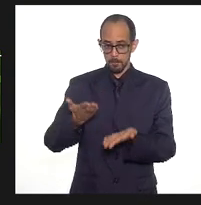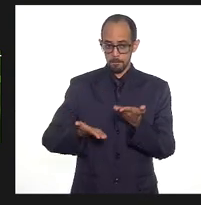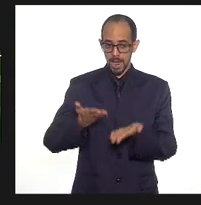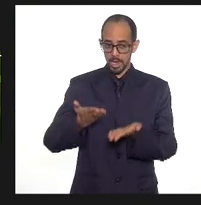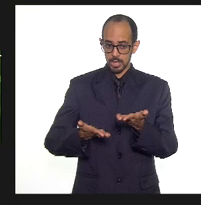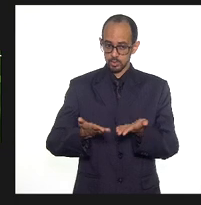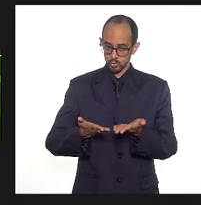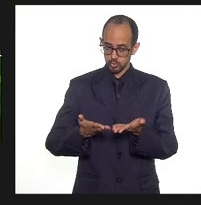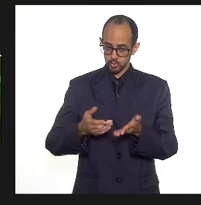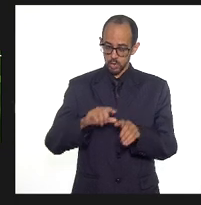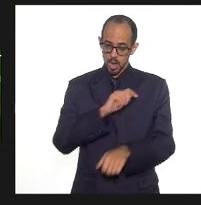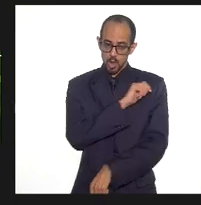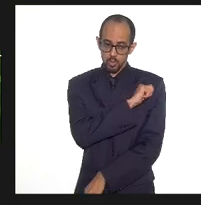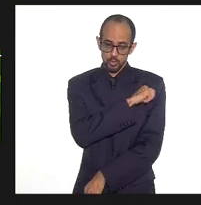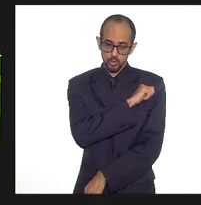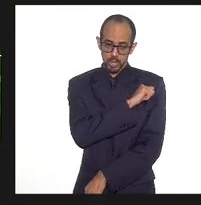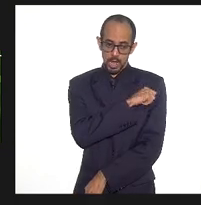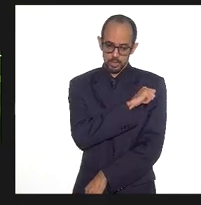auditoria.